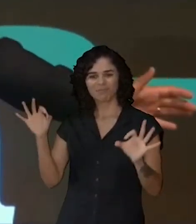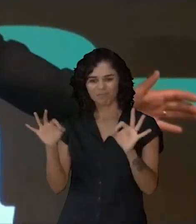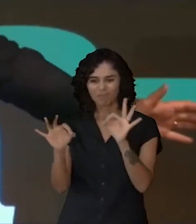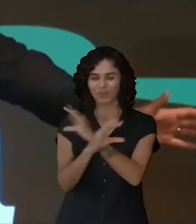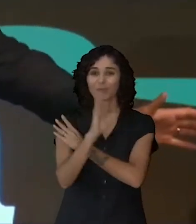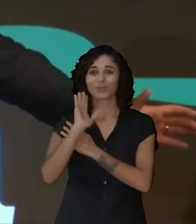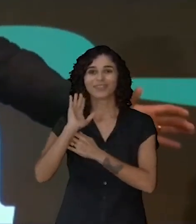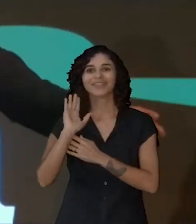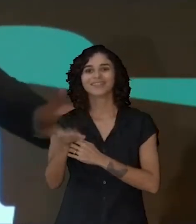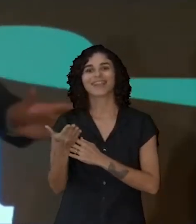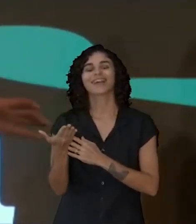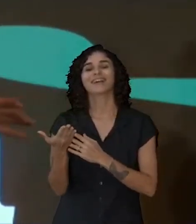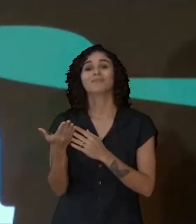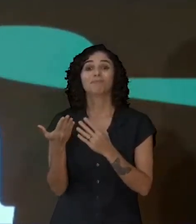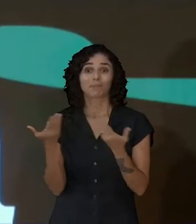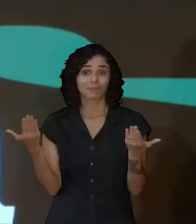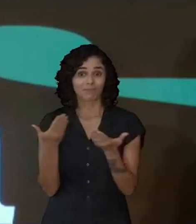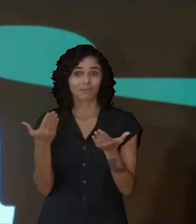toda a nossa igreja.